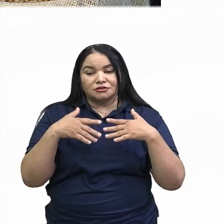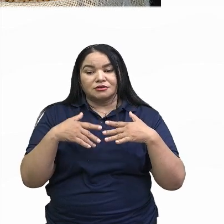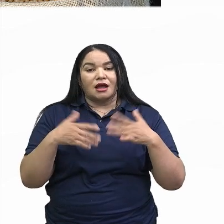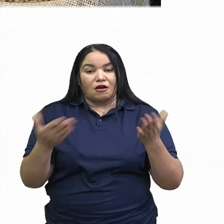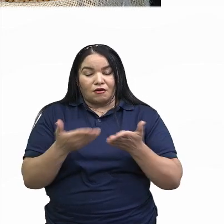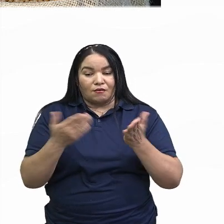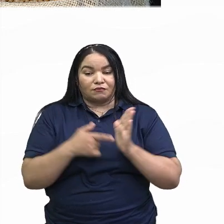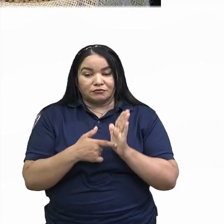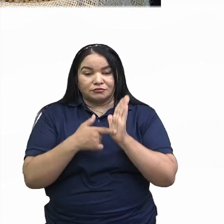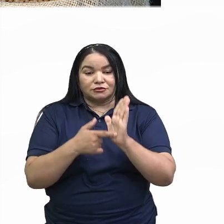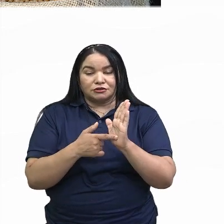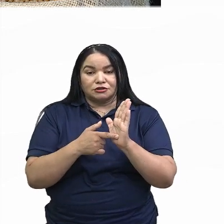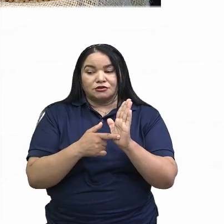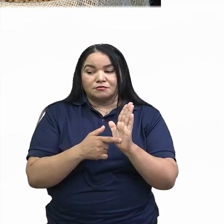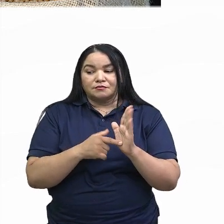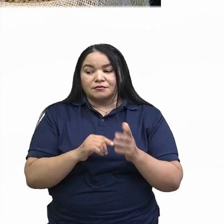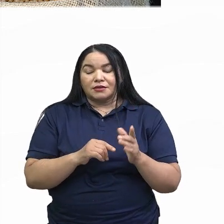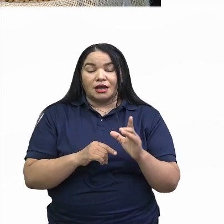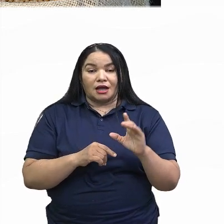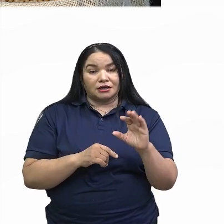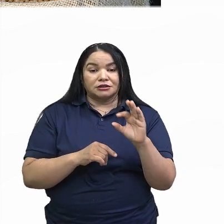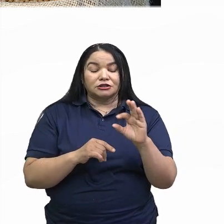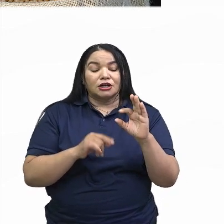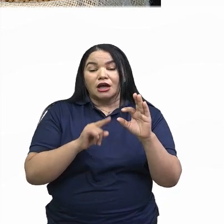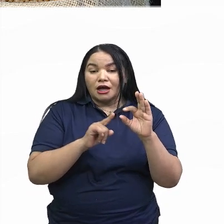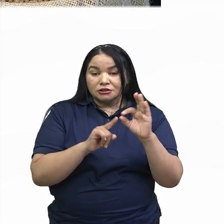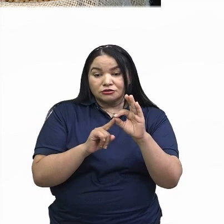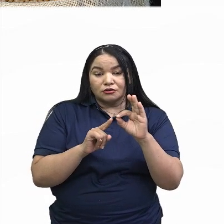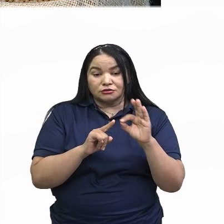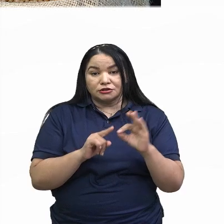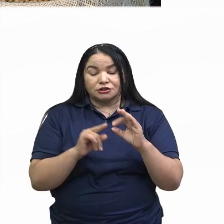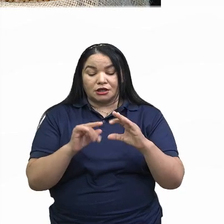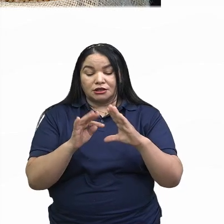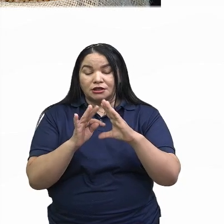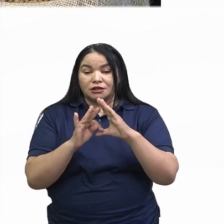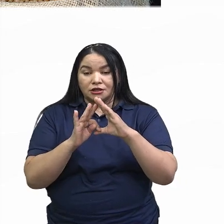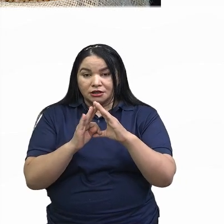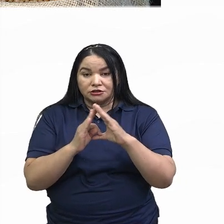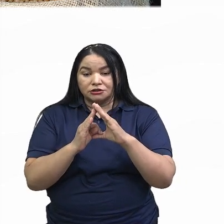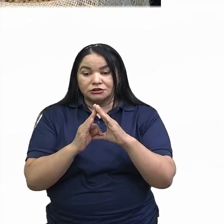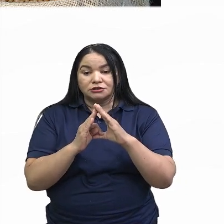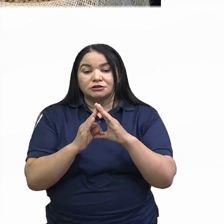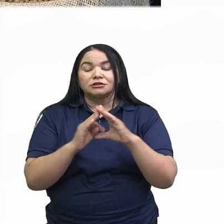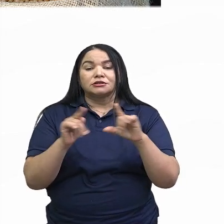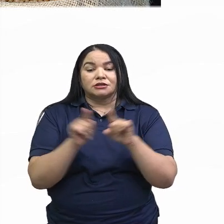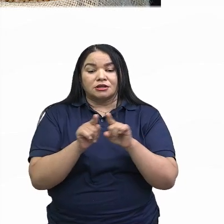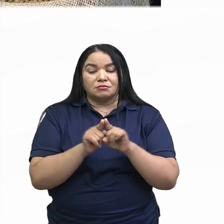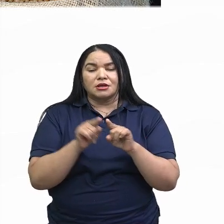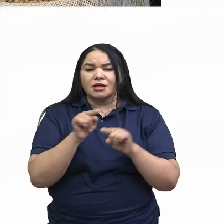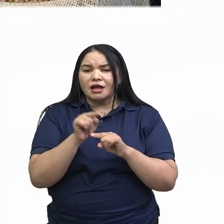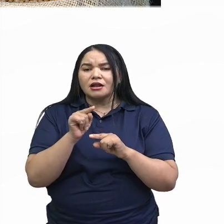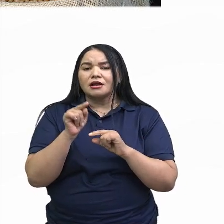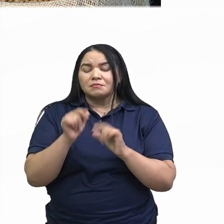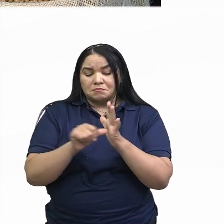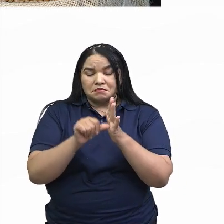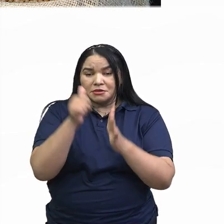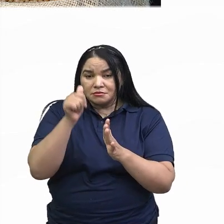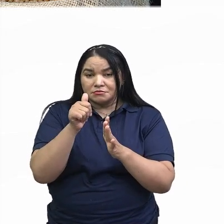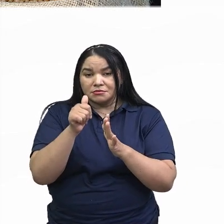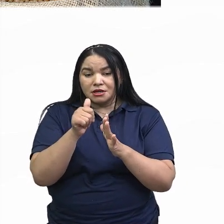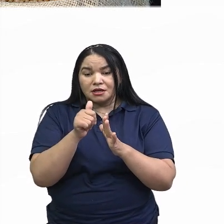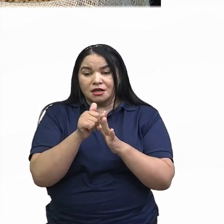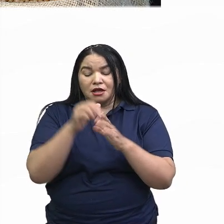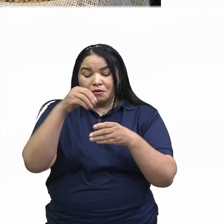trouxe o exemplo da soja transgênica. A soja transgênica tolerante a herbicidas, ela foi a primeira